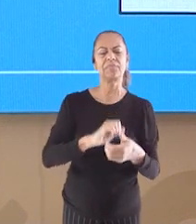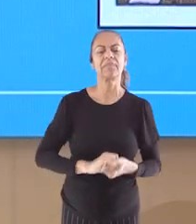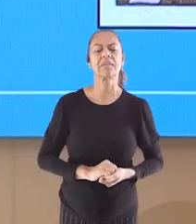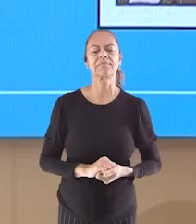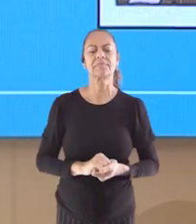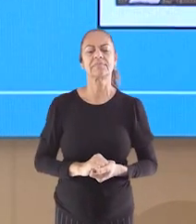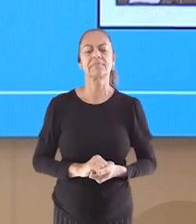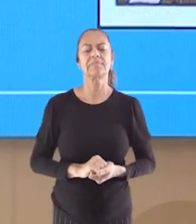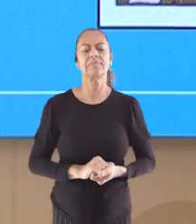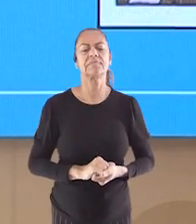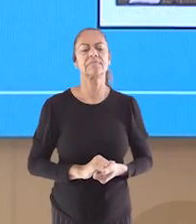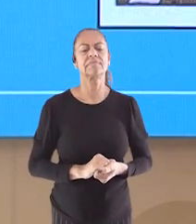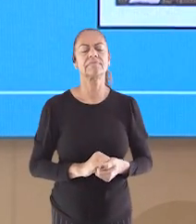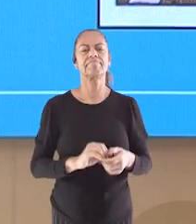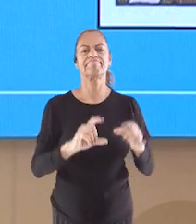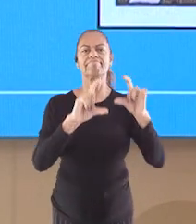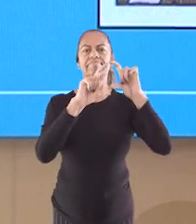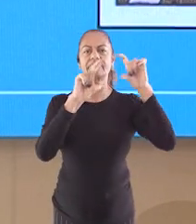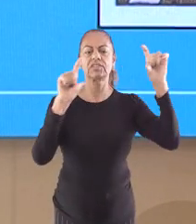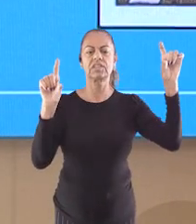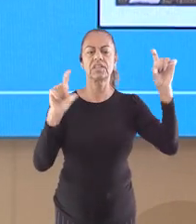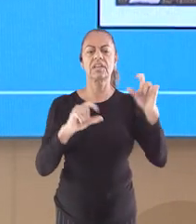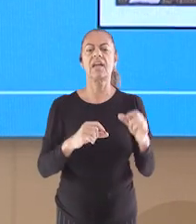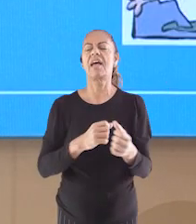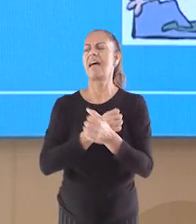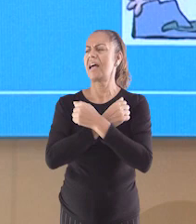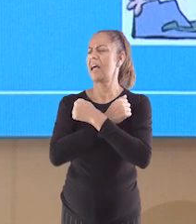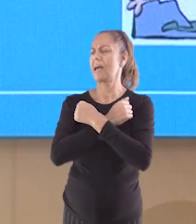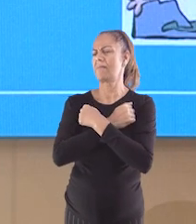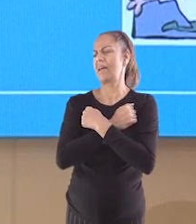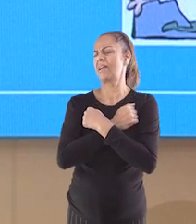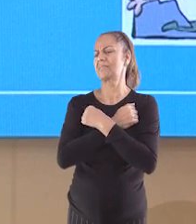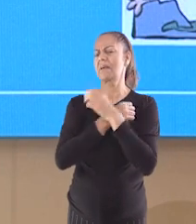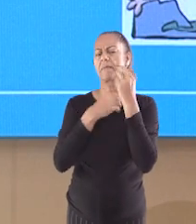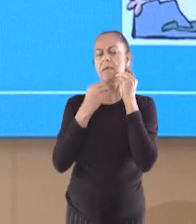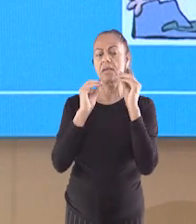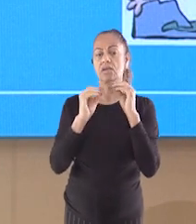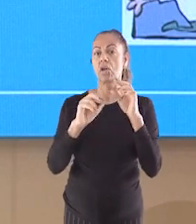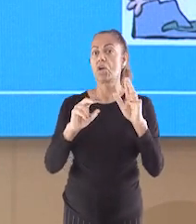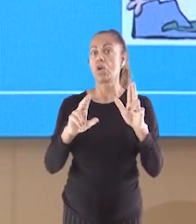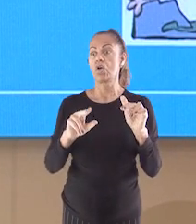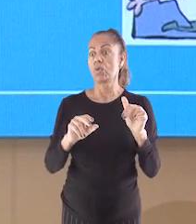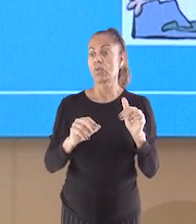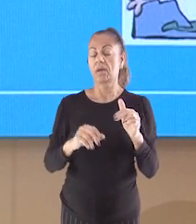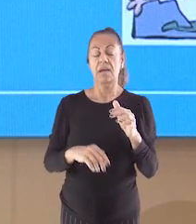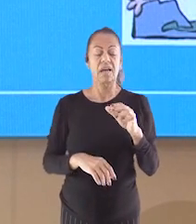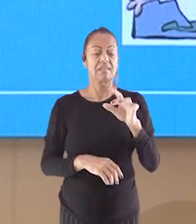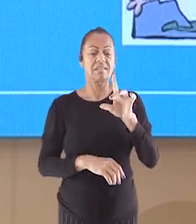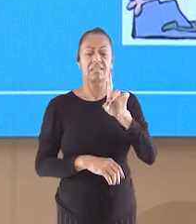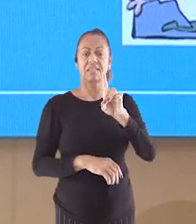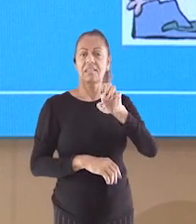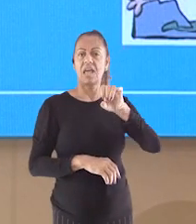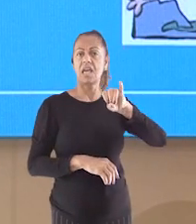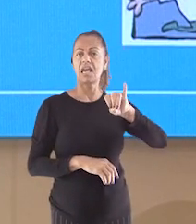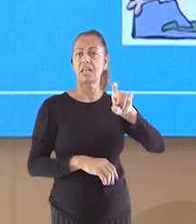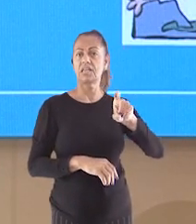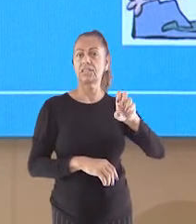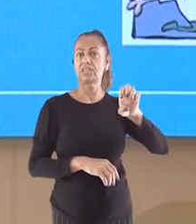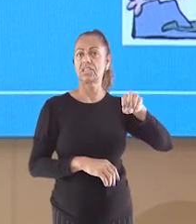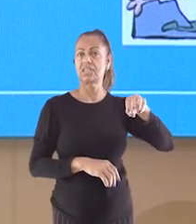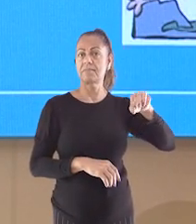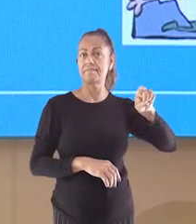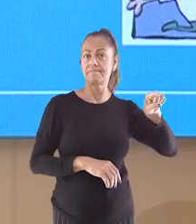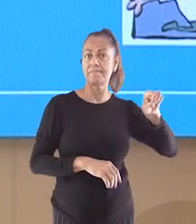ok? Olhem nesse outro exemplo aqui da tirinha de Jean Galvão. Vamos ler. Abrace-me, beije-me, nunca